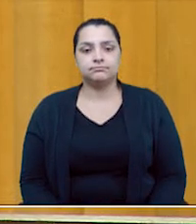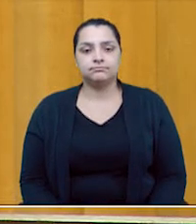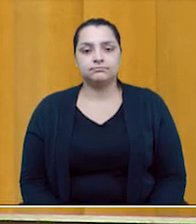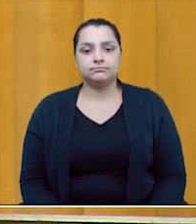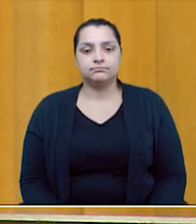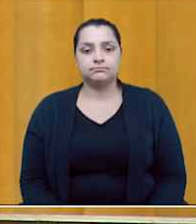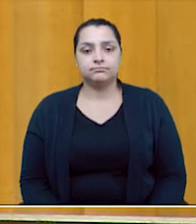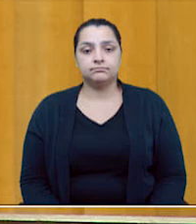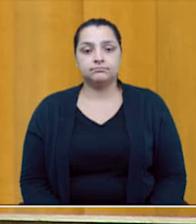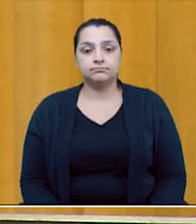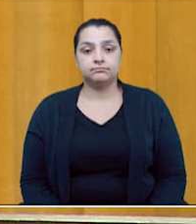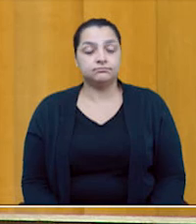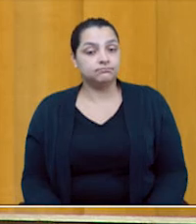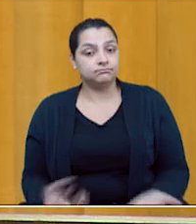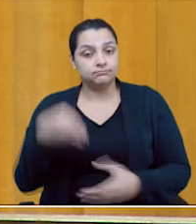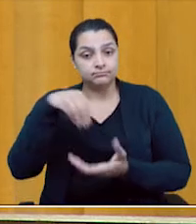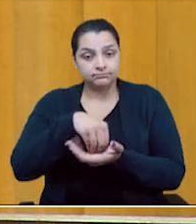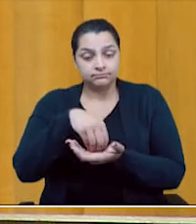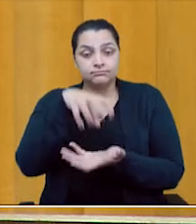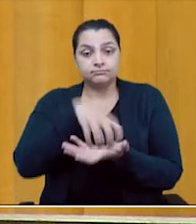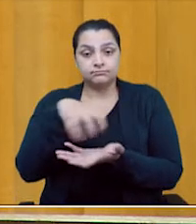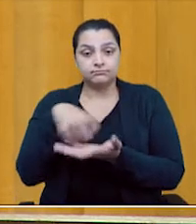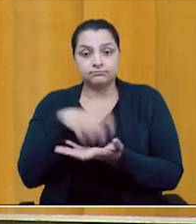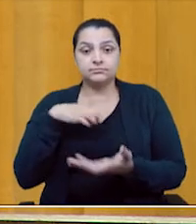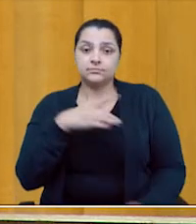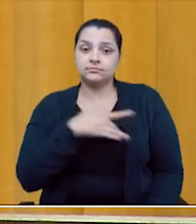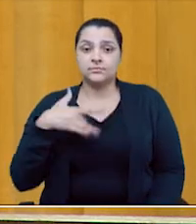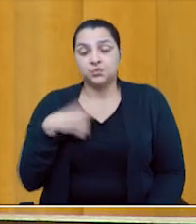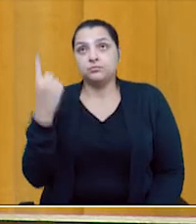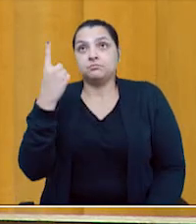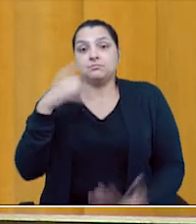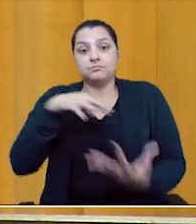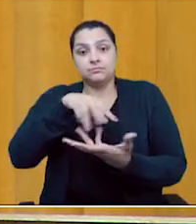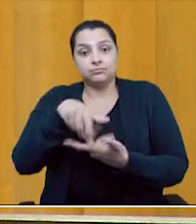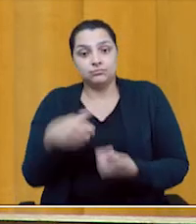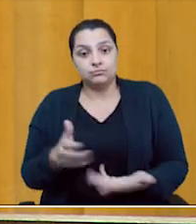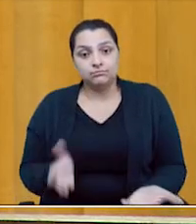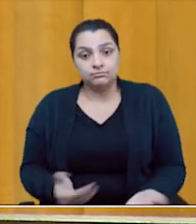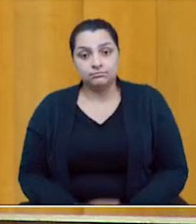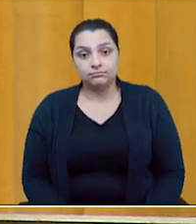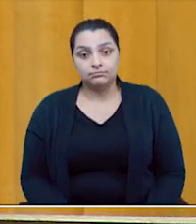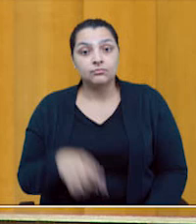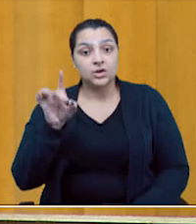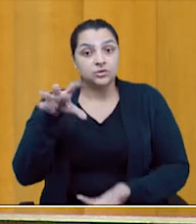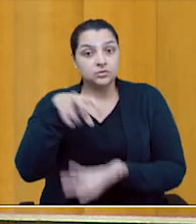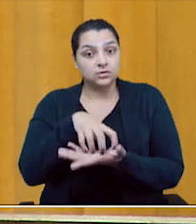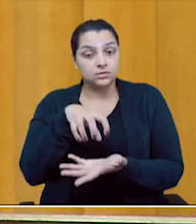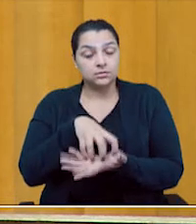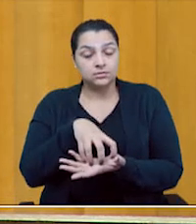Isto é, na sede nós temos em alguns lugares saúde de primeiro mundo. Mas só na sede.